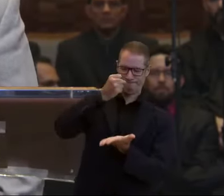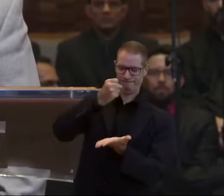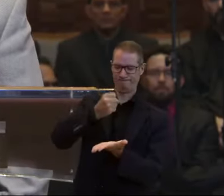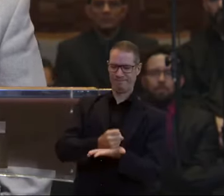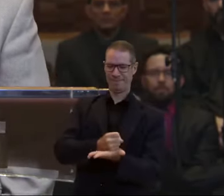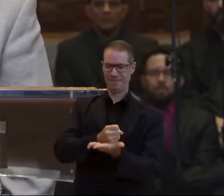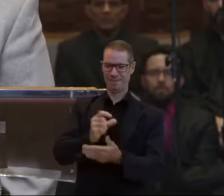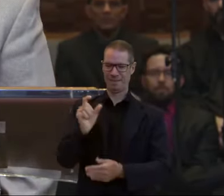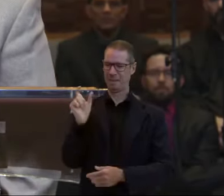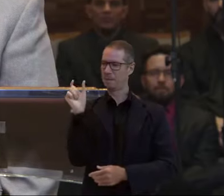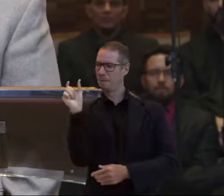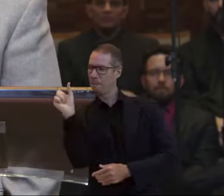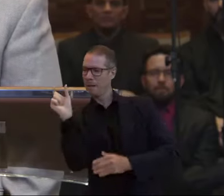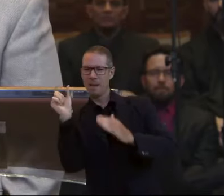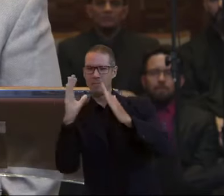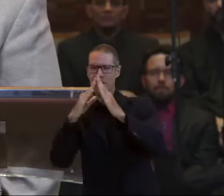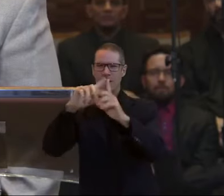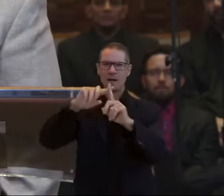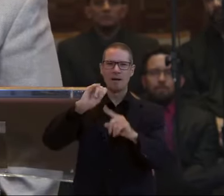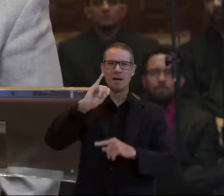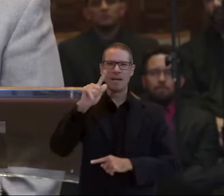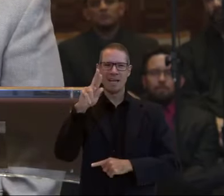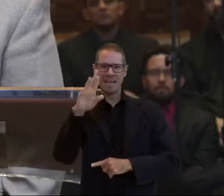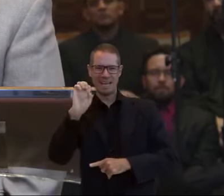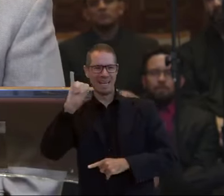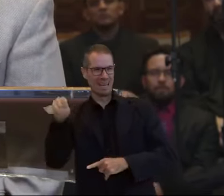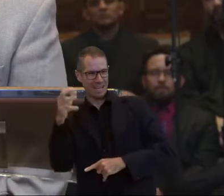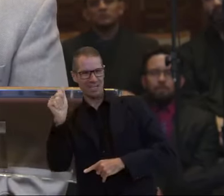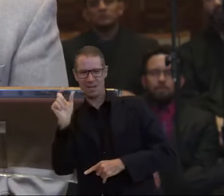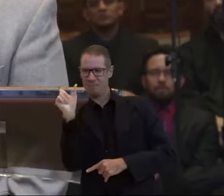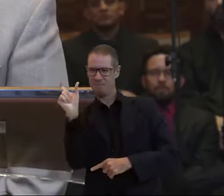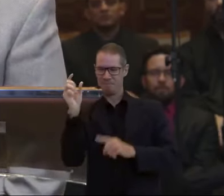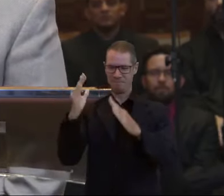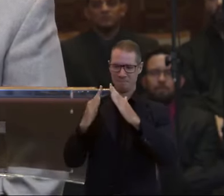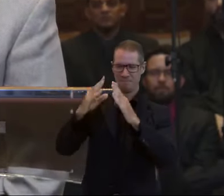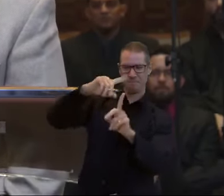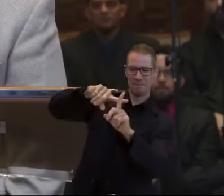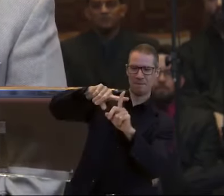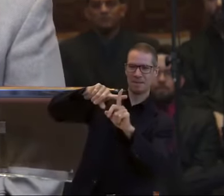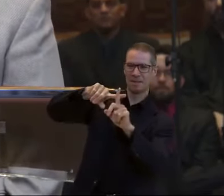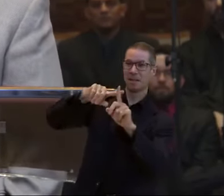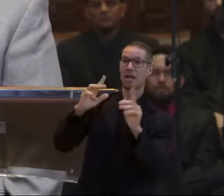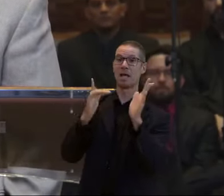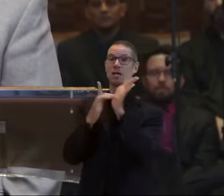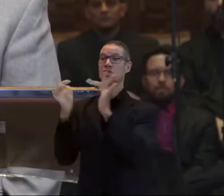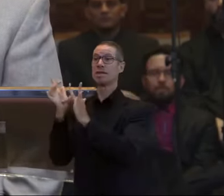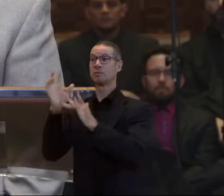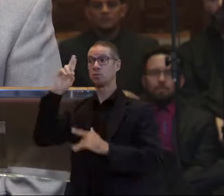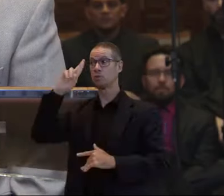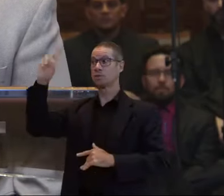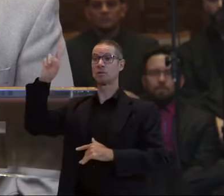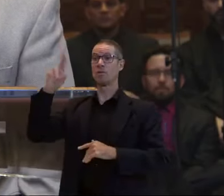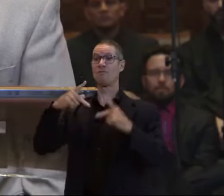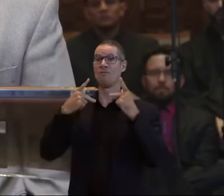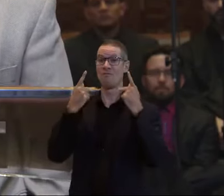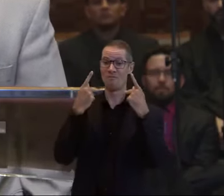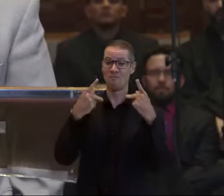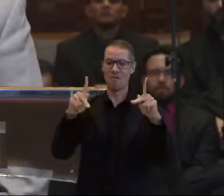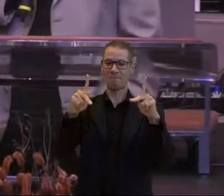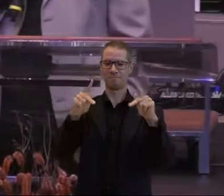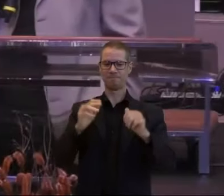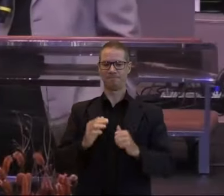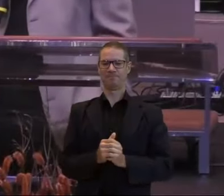a palavra igreja é utilizada e está nos lábios do Senhor Jesus. Está escrito assim na